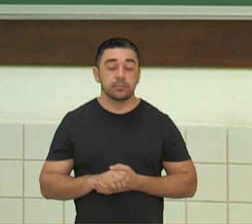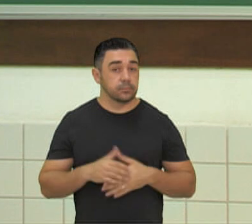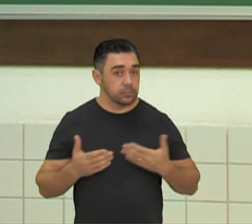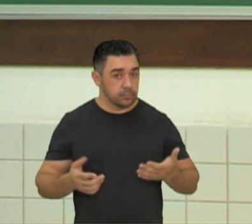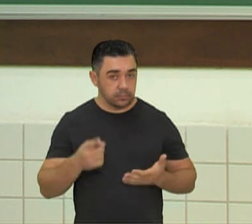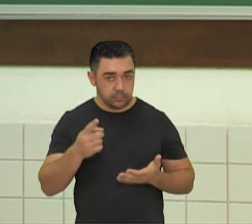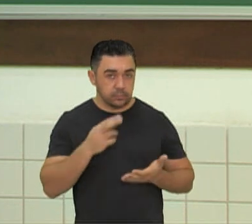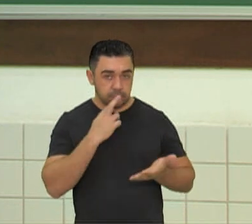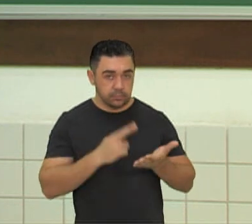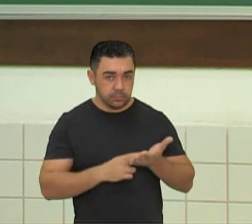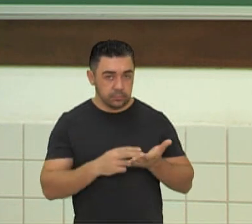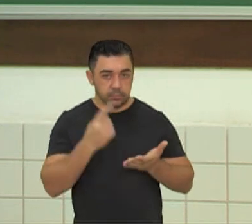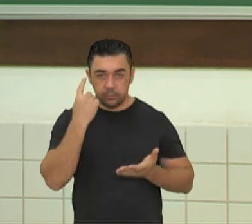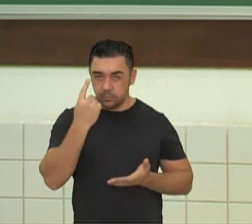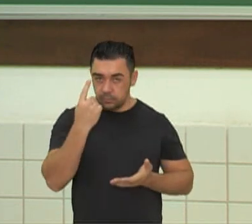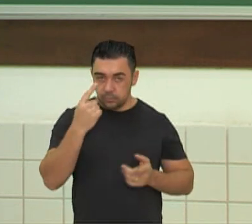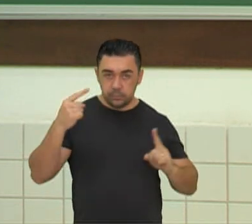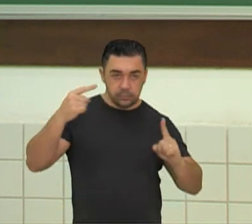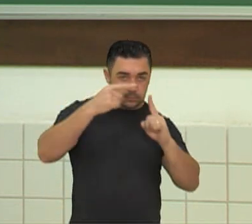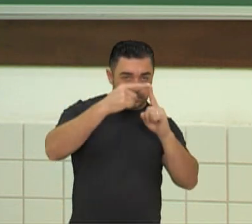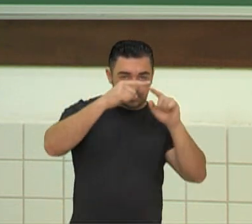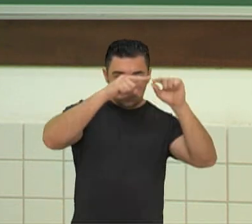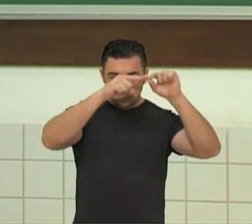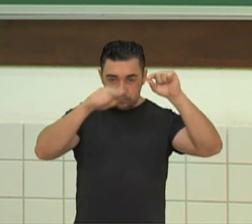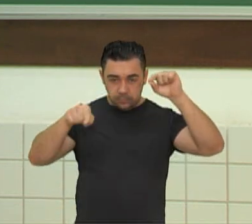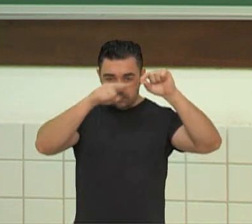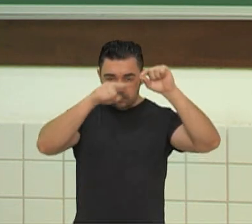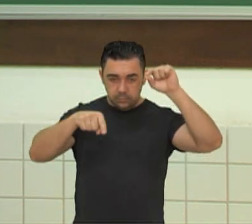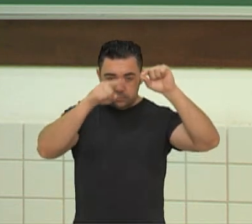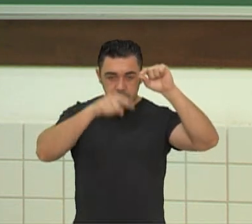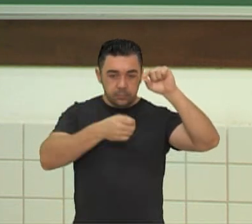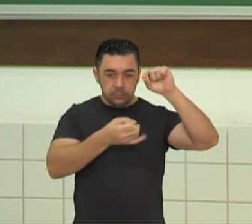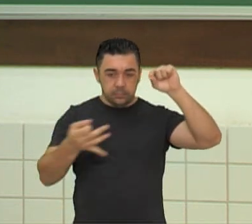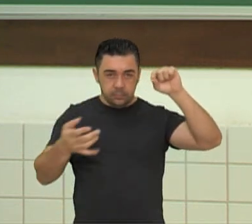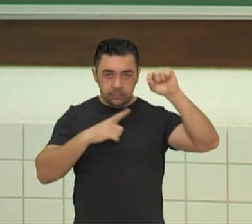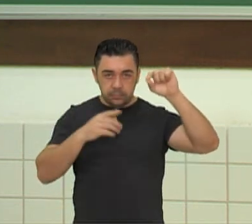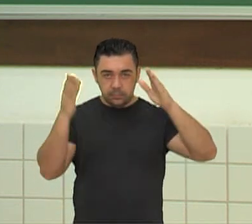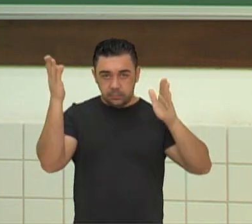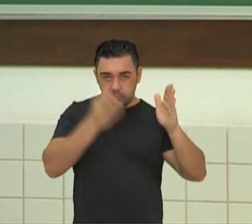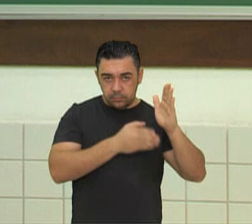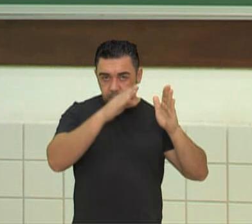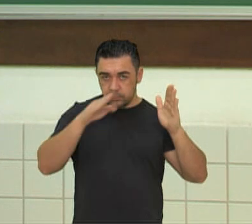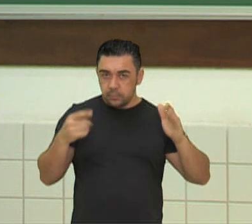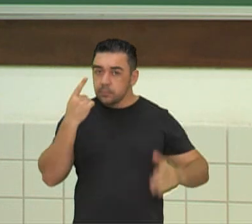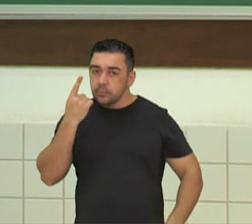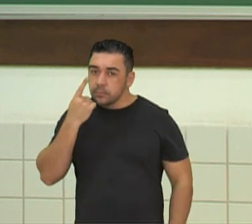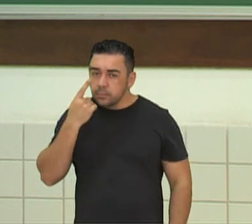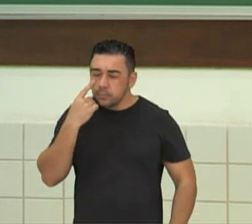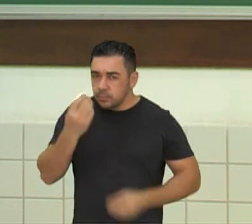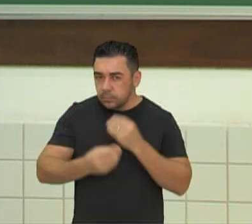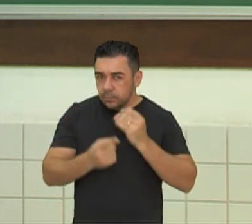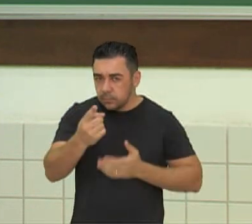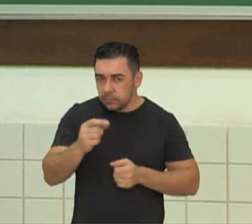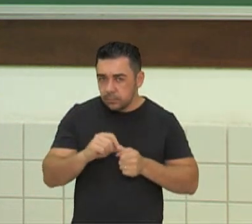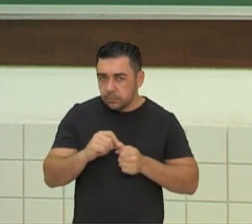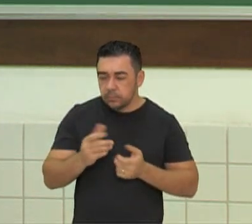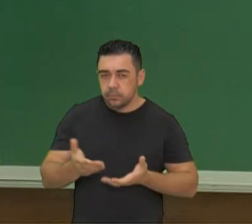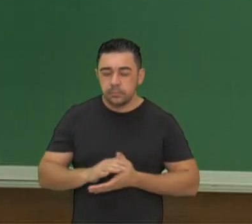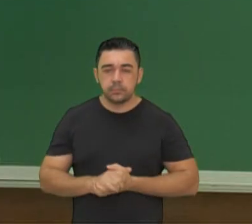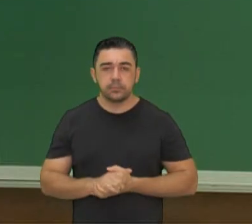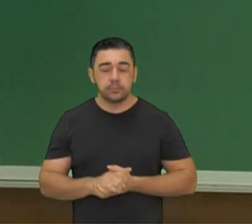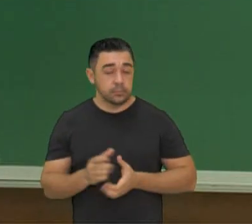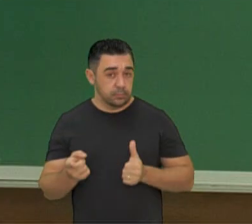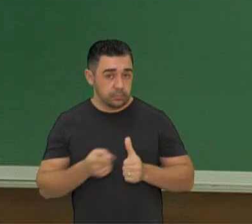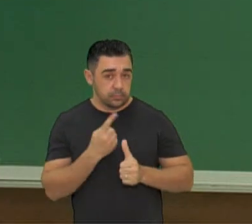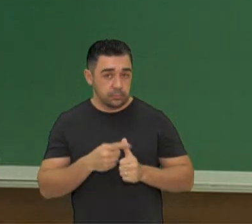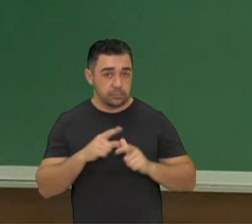Então, você tinha que pegar um vértice do polígono e desenhar todas as diagonais que partem dele. Vamos ver como você se saiu. Na